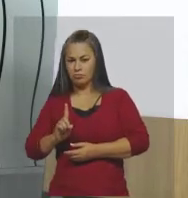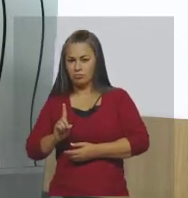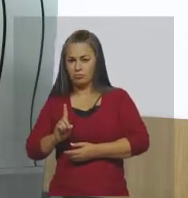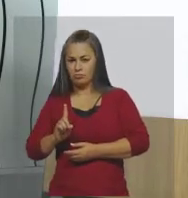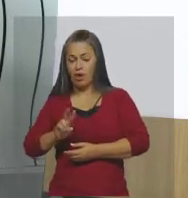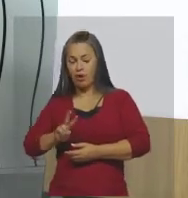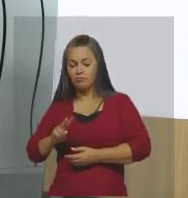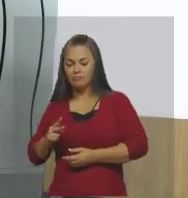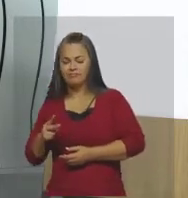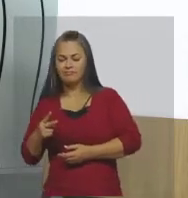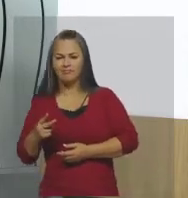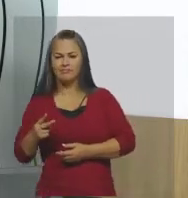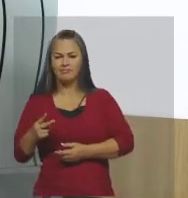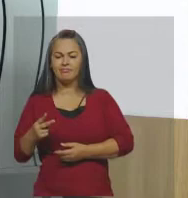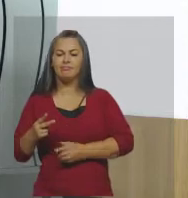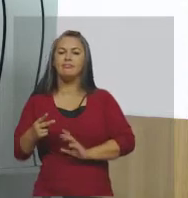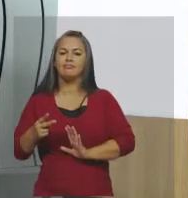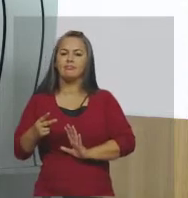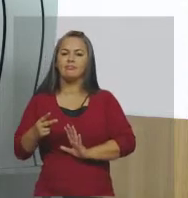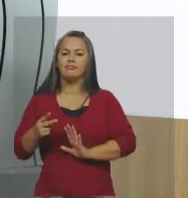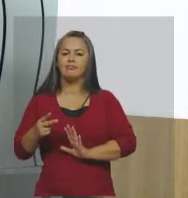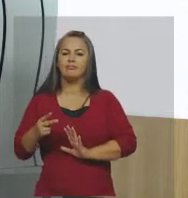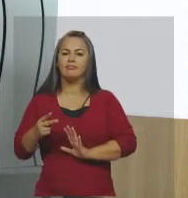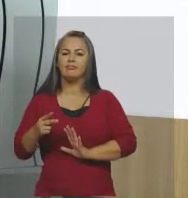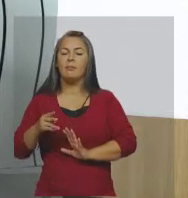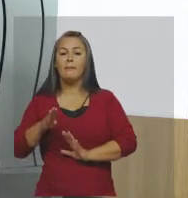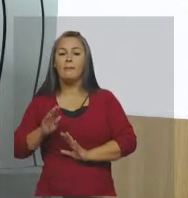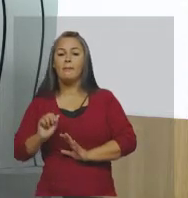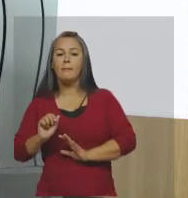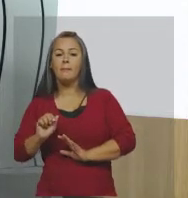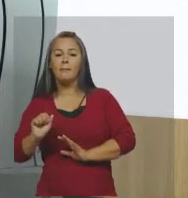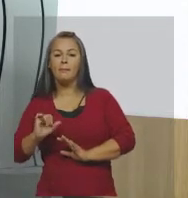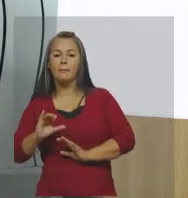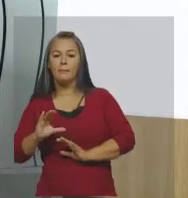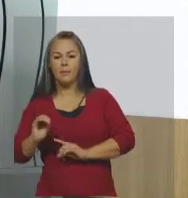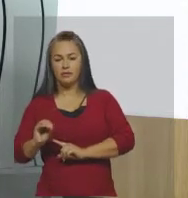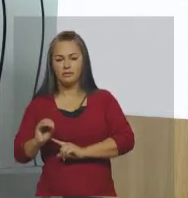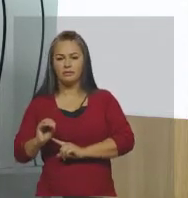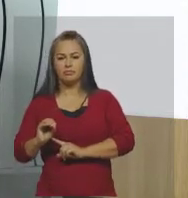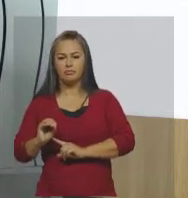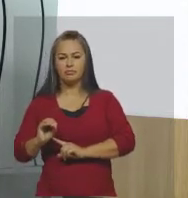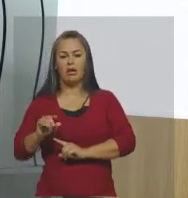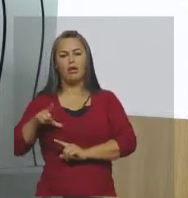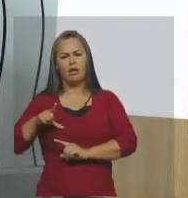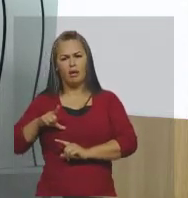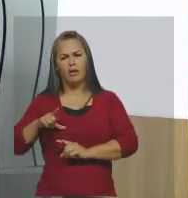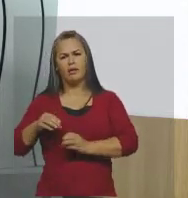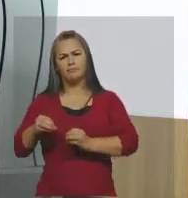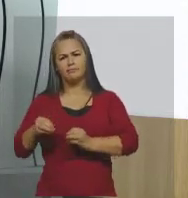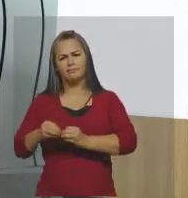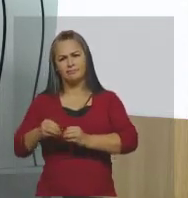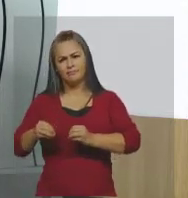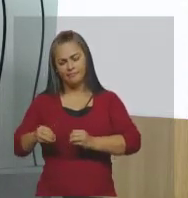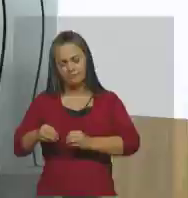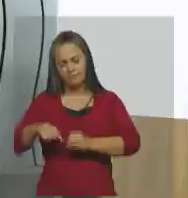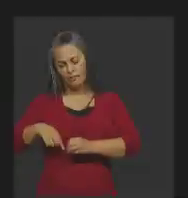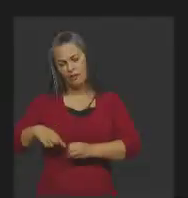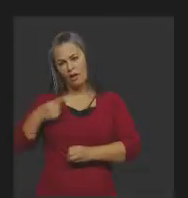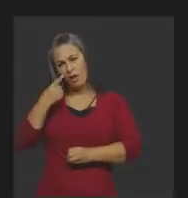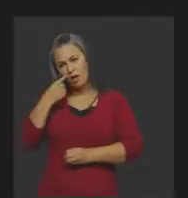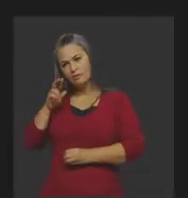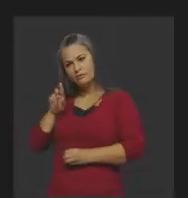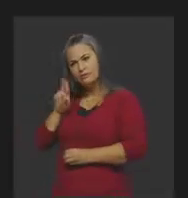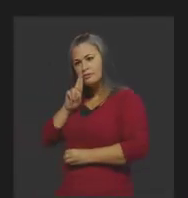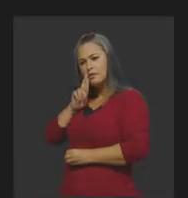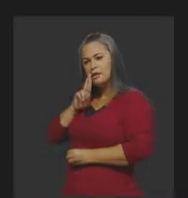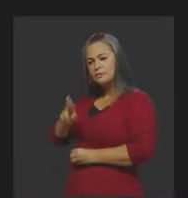contrário de ácido, ok? E essas enzimas funcionam bem neste ambiente. E aí está aqui as respostas, então. A